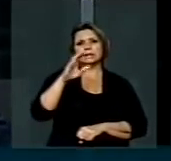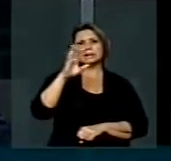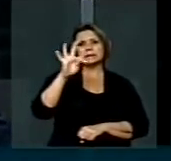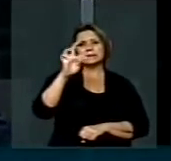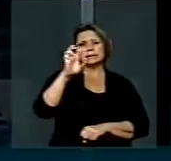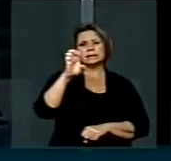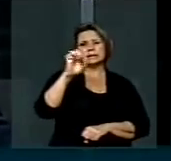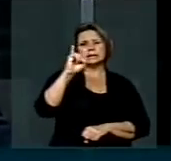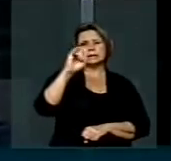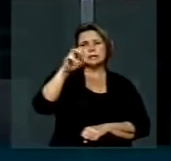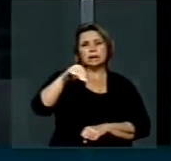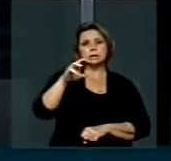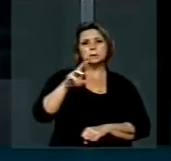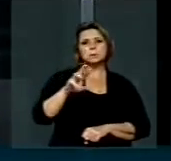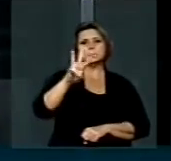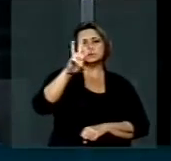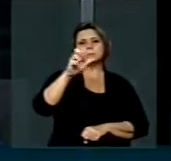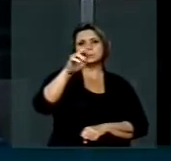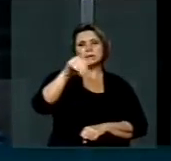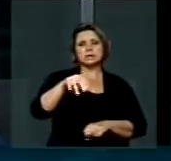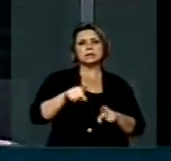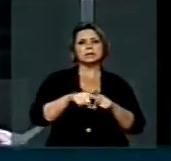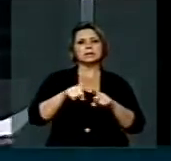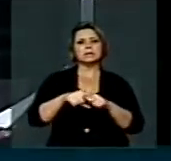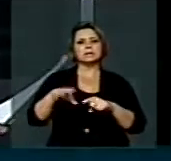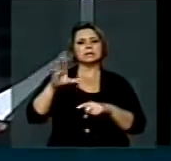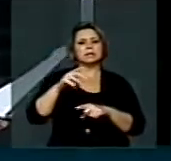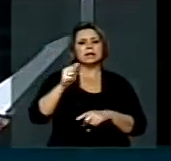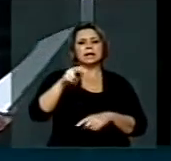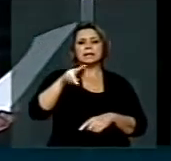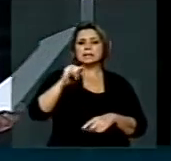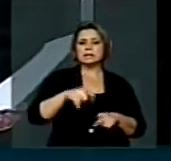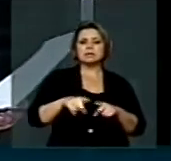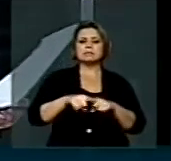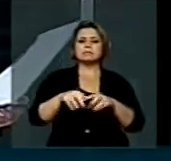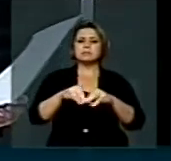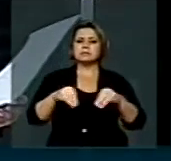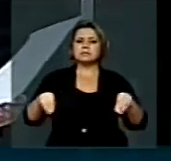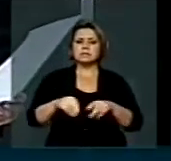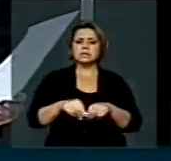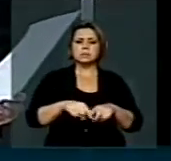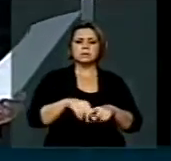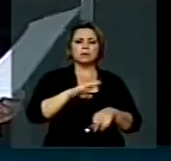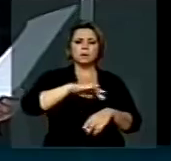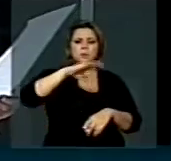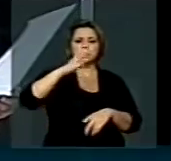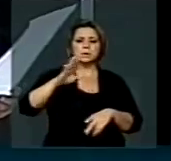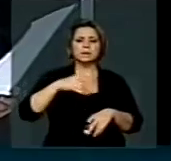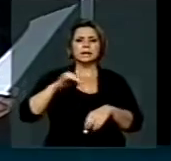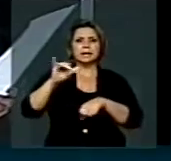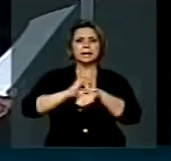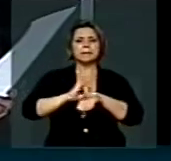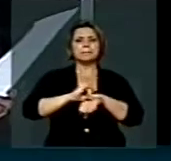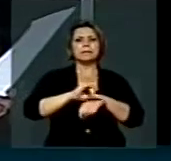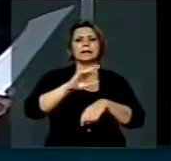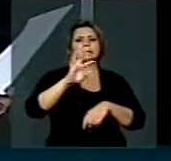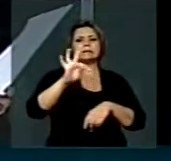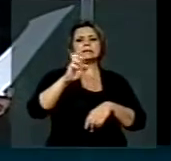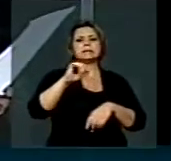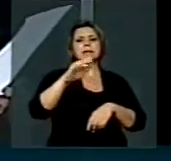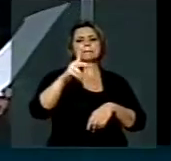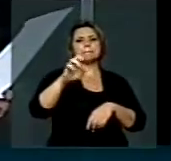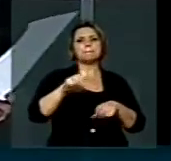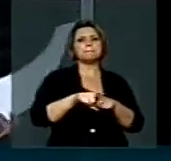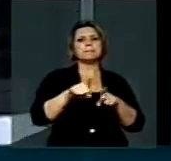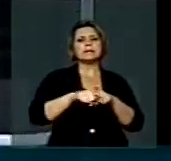Ásia Oriental, que possui território insular e montanhoso, sua capital, Taipei, abriga a população